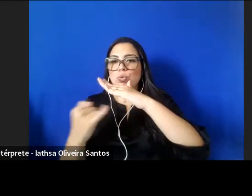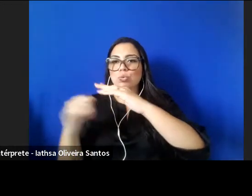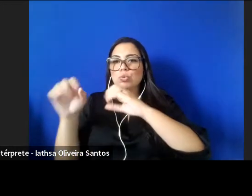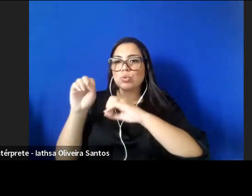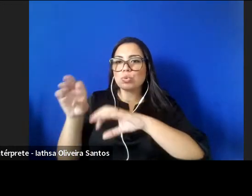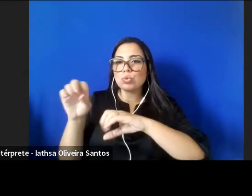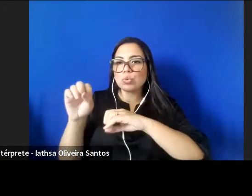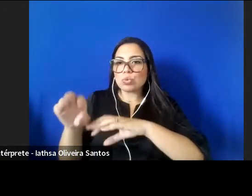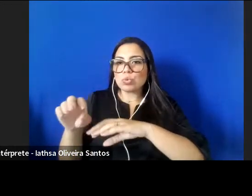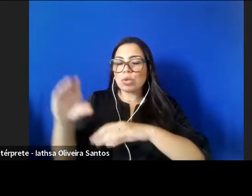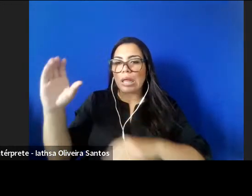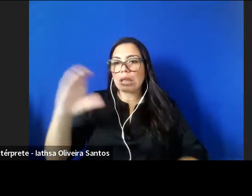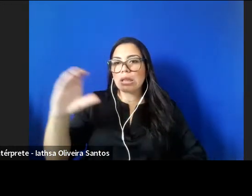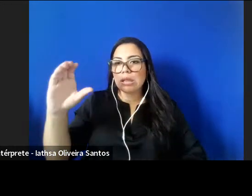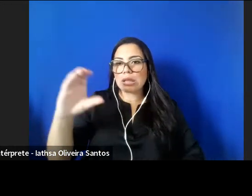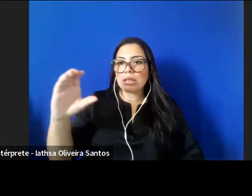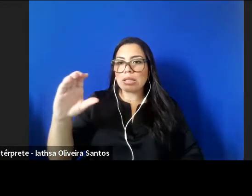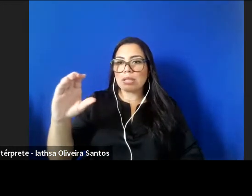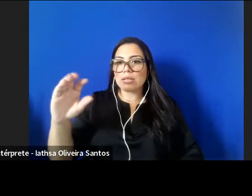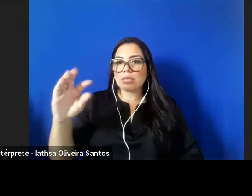Ciência e Tecnologia do Rio de Janeiro.